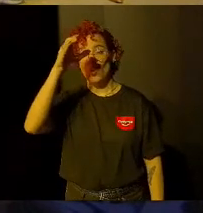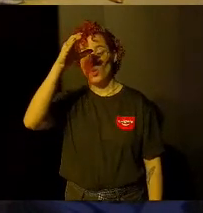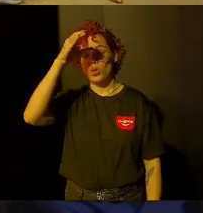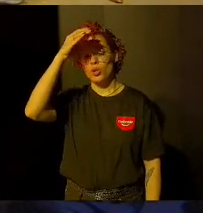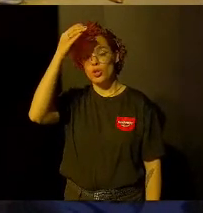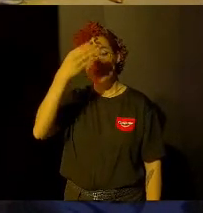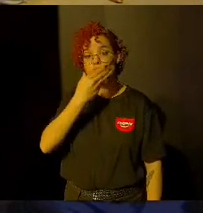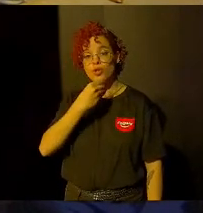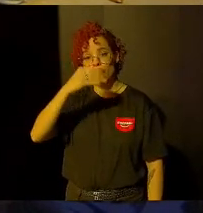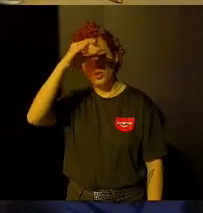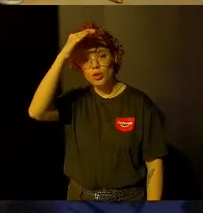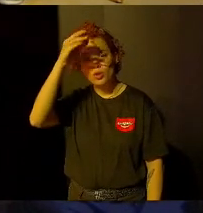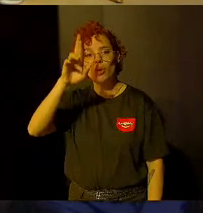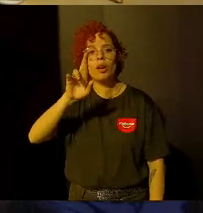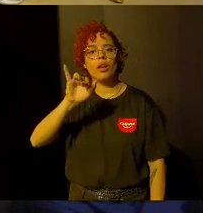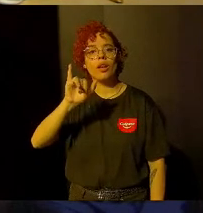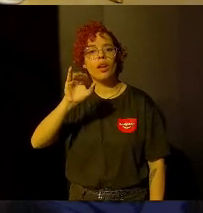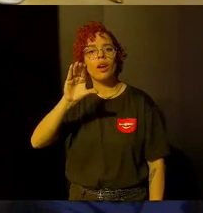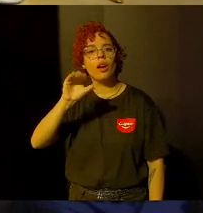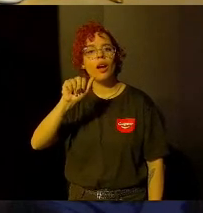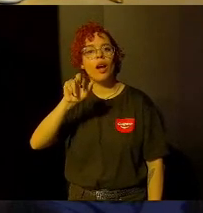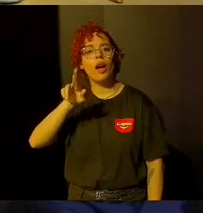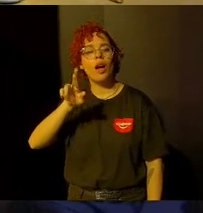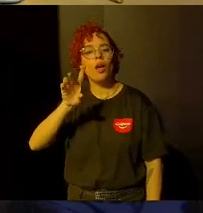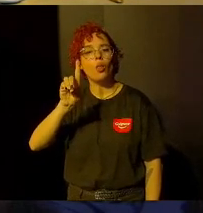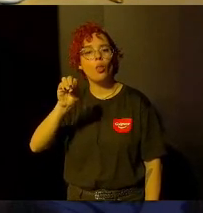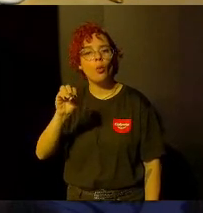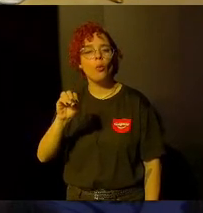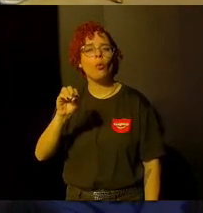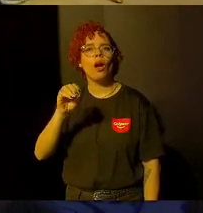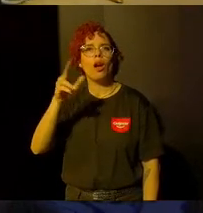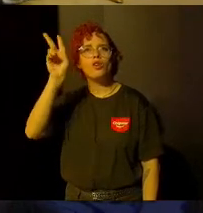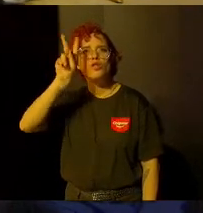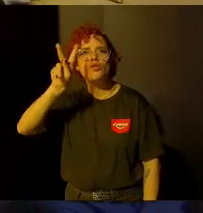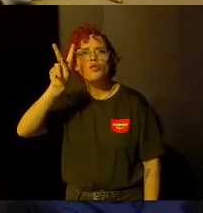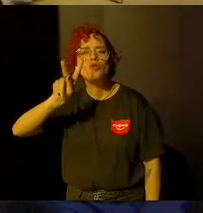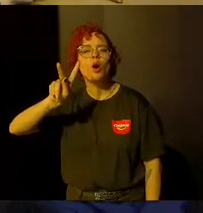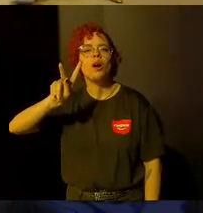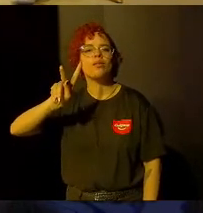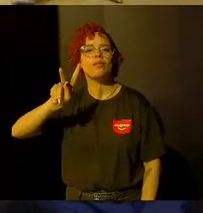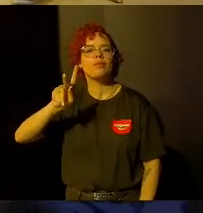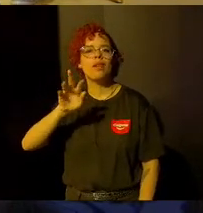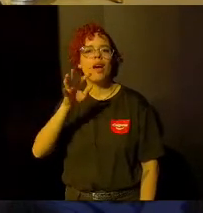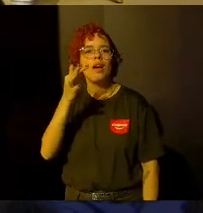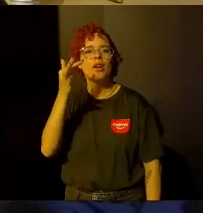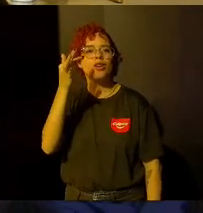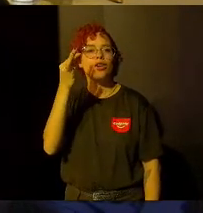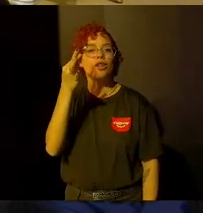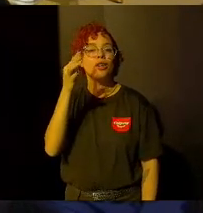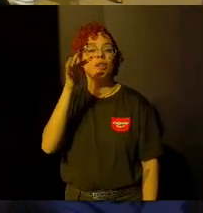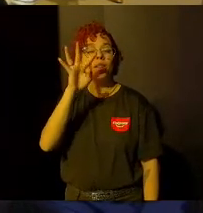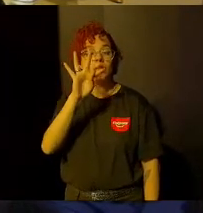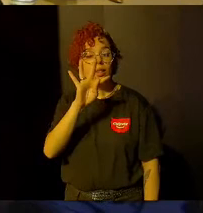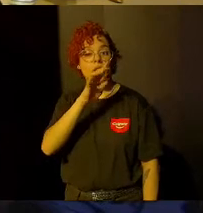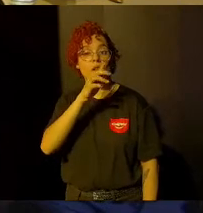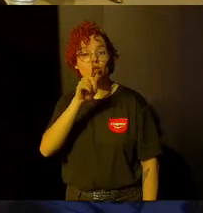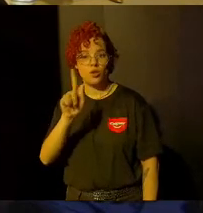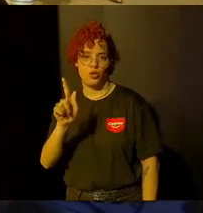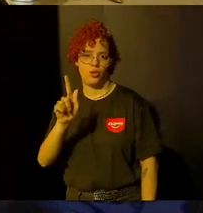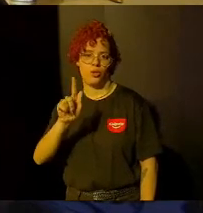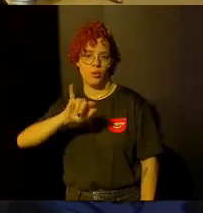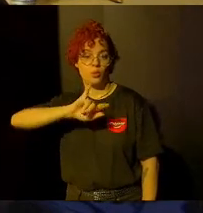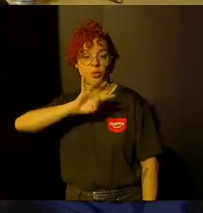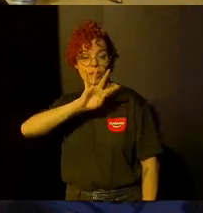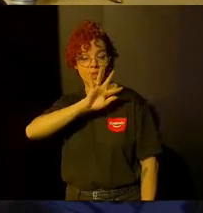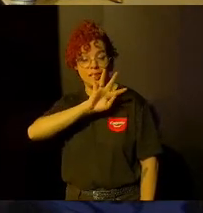Brasil naquele momento a história do Rio de Janeiro a história da Tijuca né um bairro tão peculiar ali a gente já